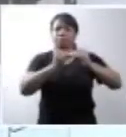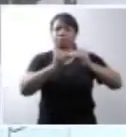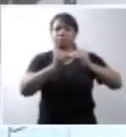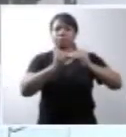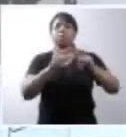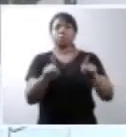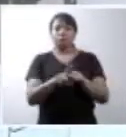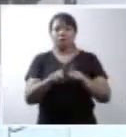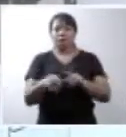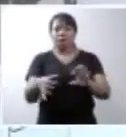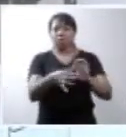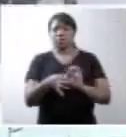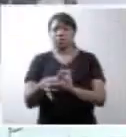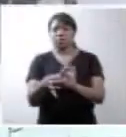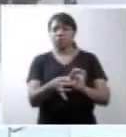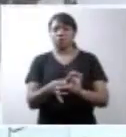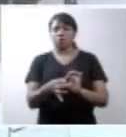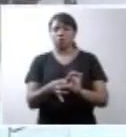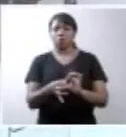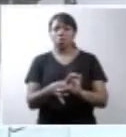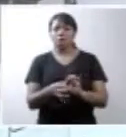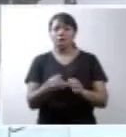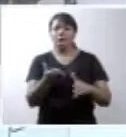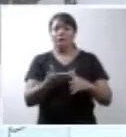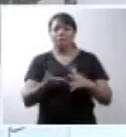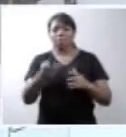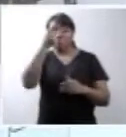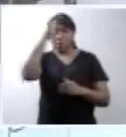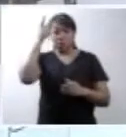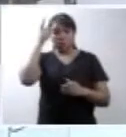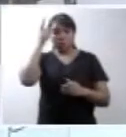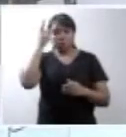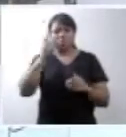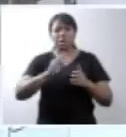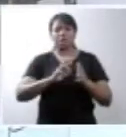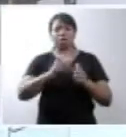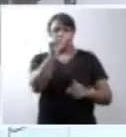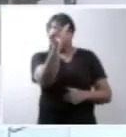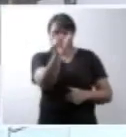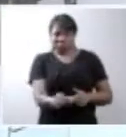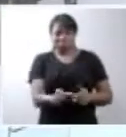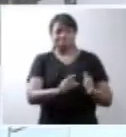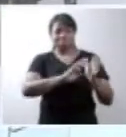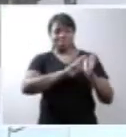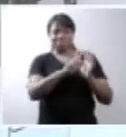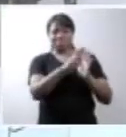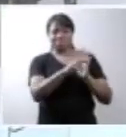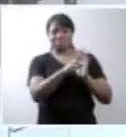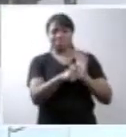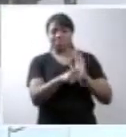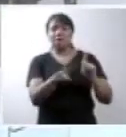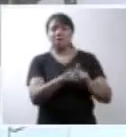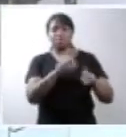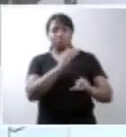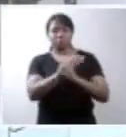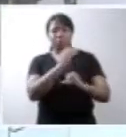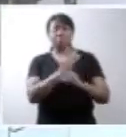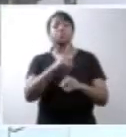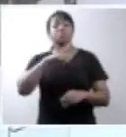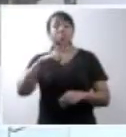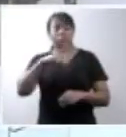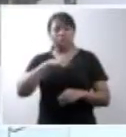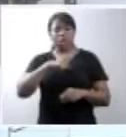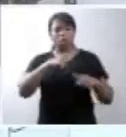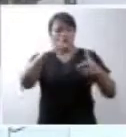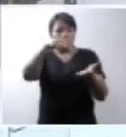da interação entre pessoas com certas características e as barreiras devidas às atitudes e